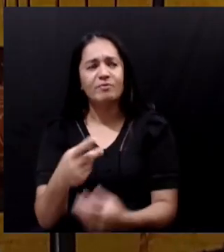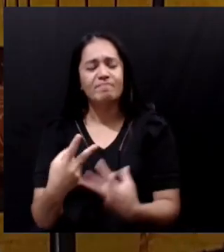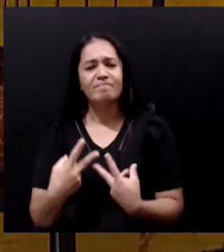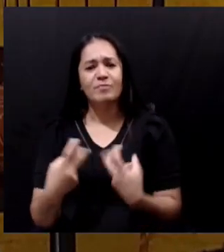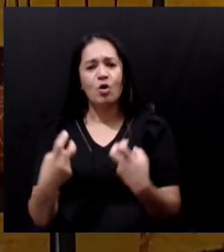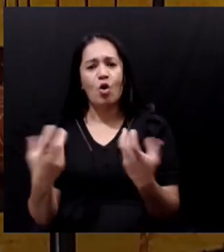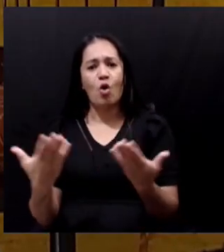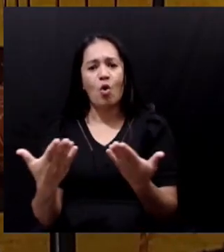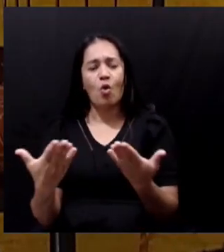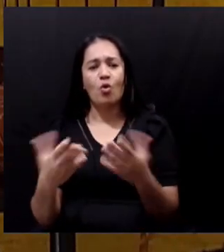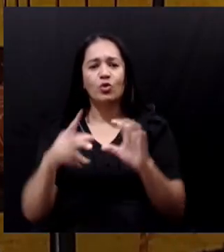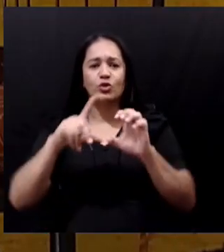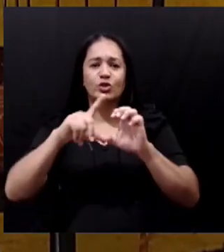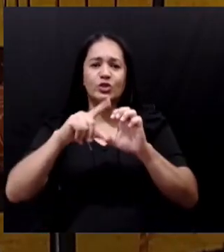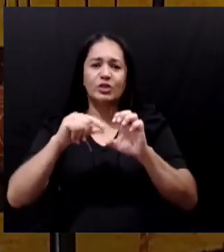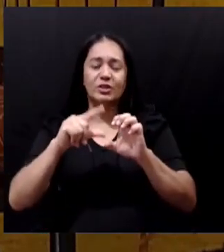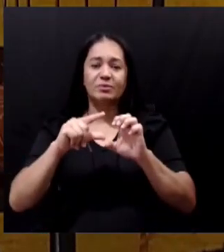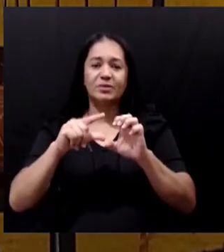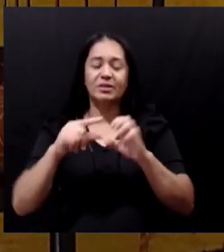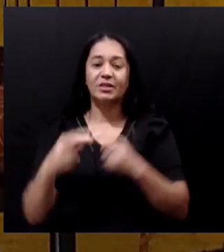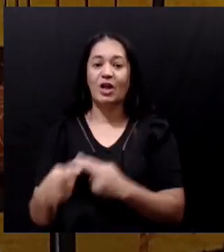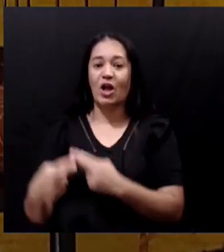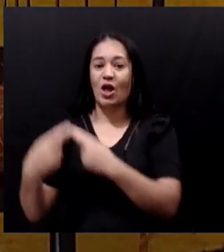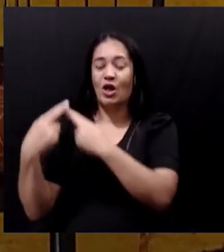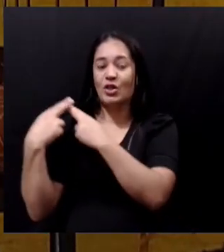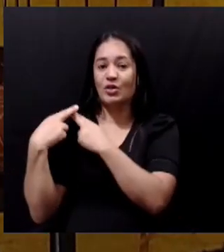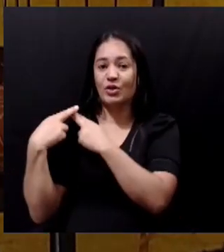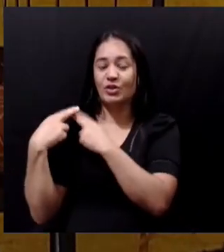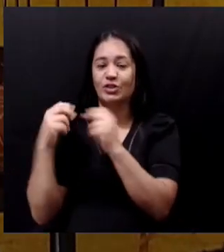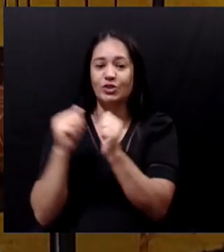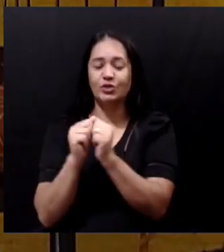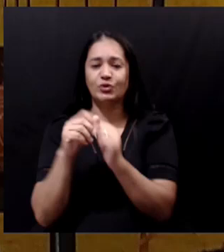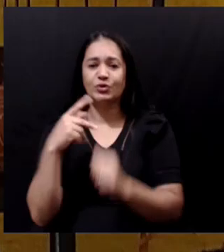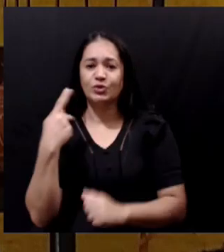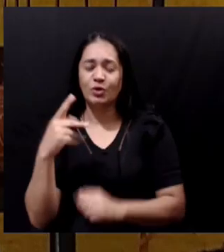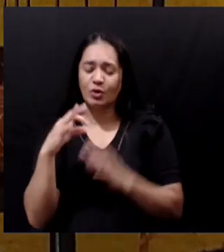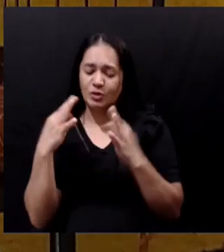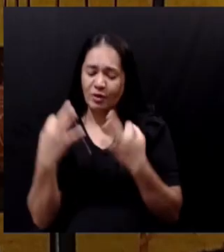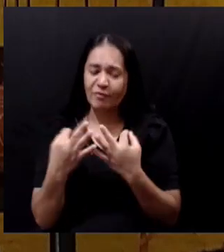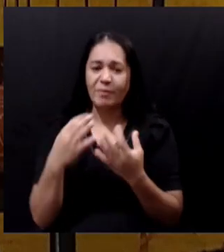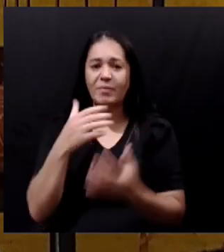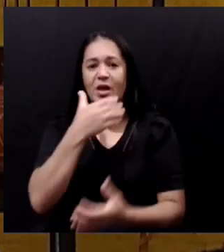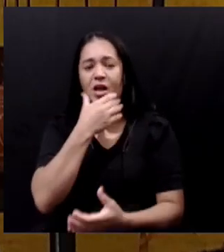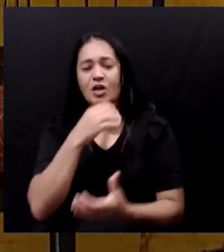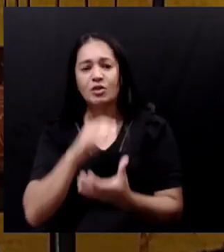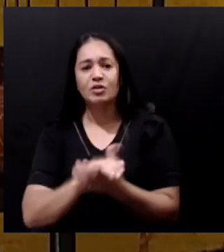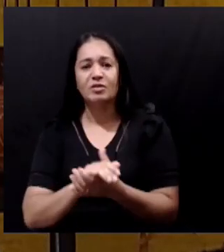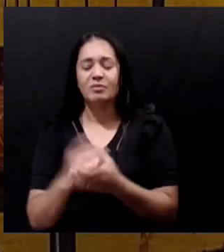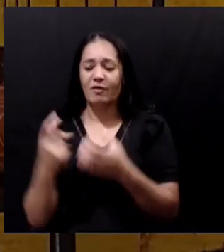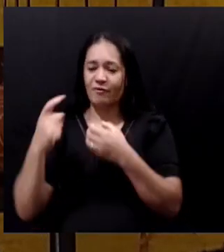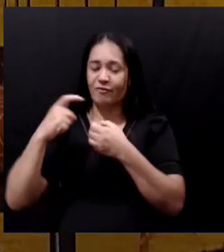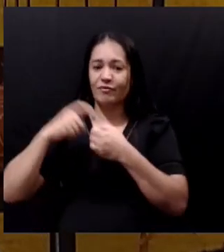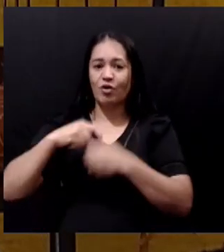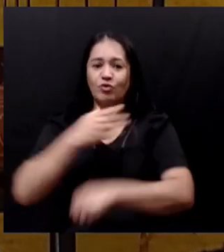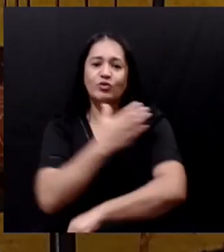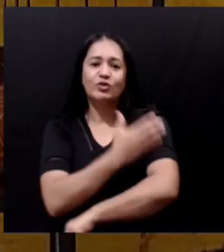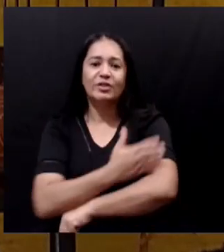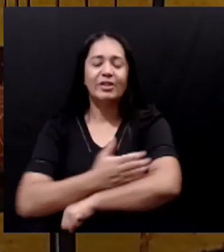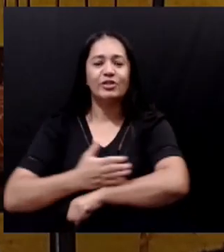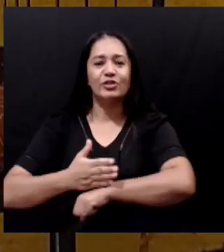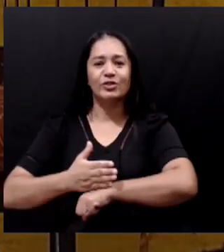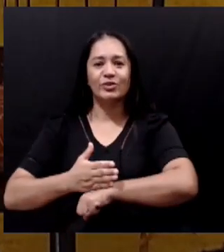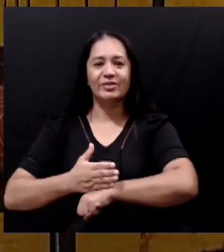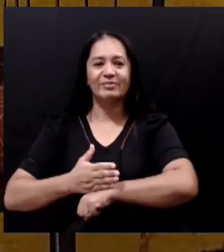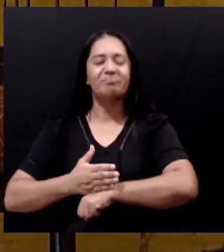empreendedora, dona de boteco, junto com a sua família, com seu marido, resgatando tradições, né,